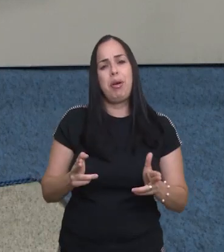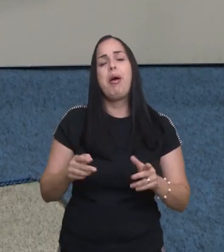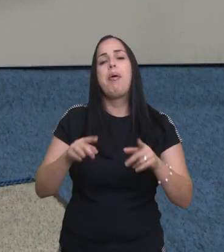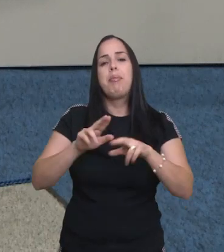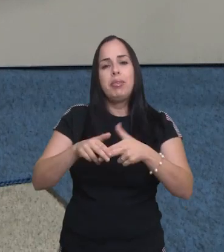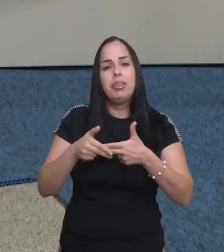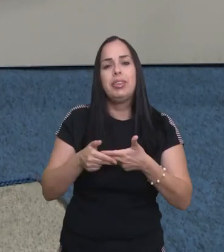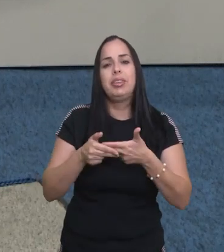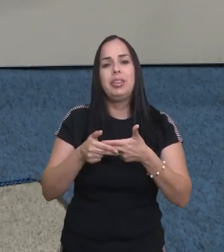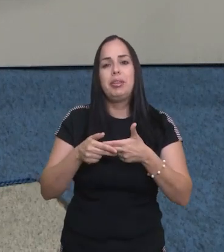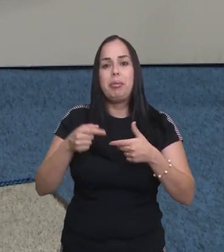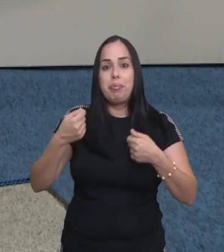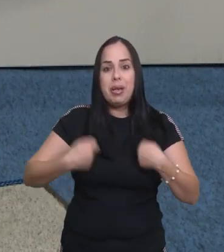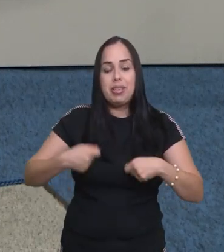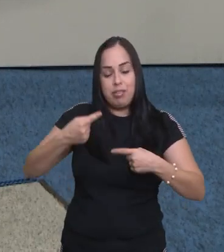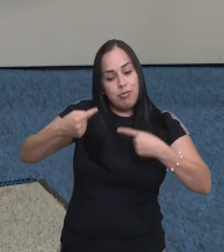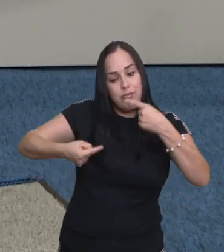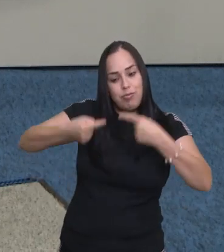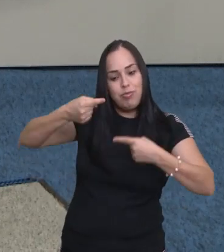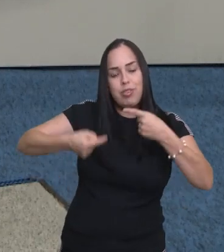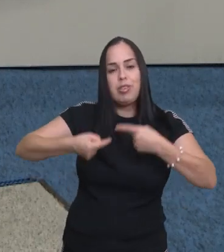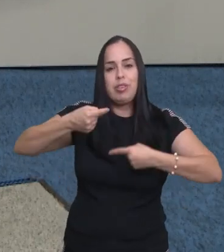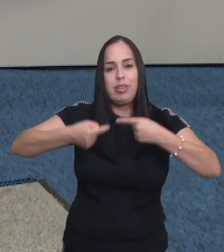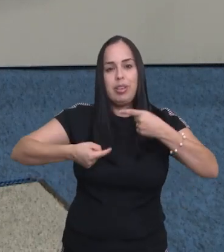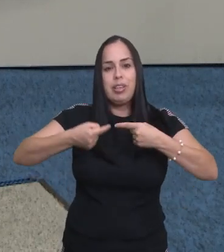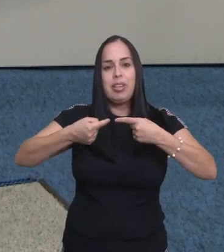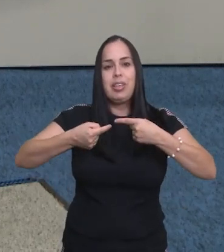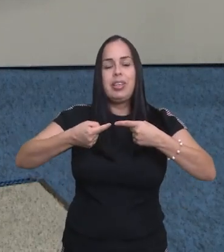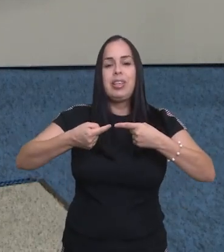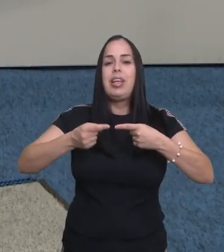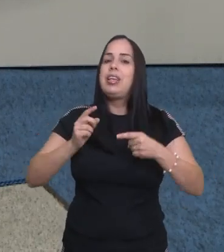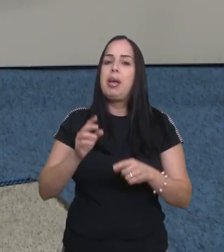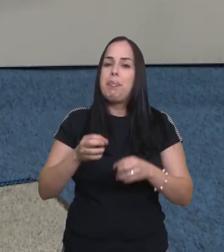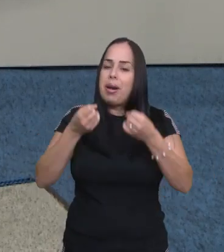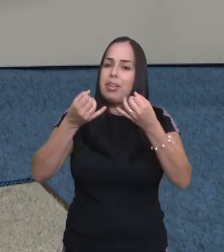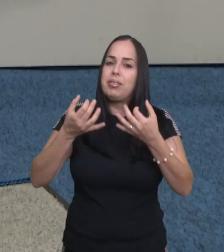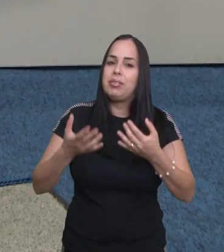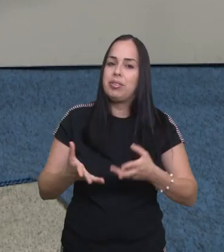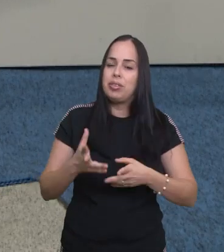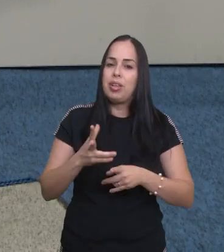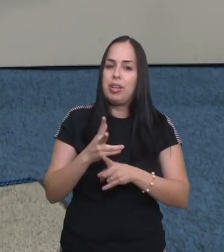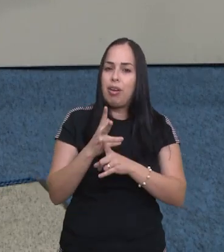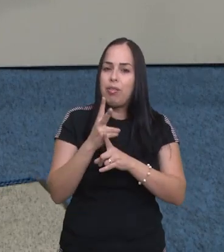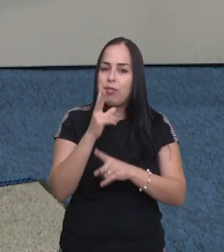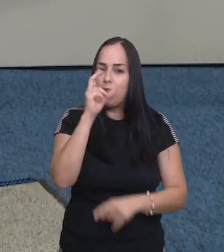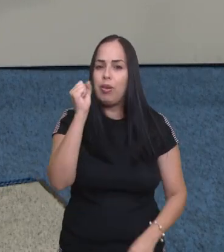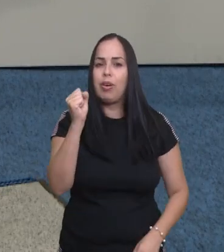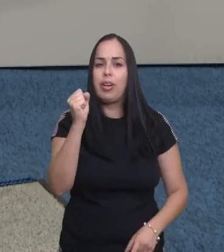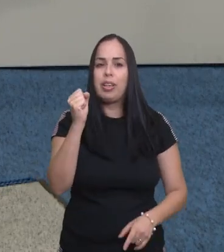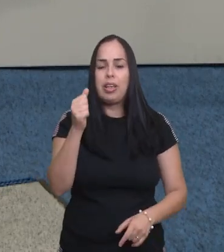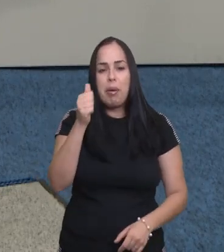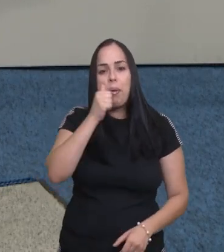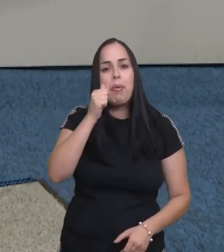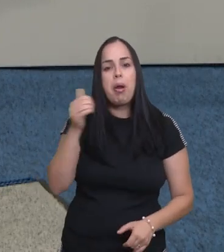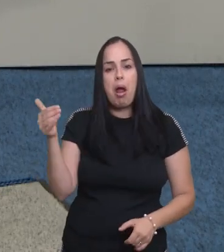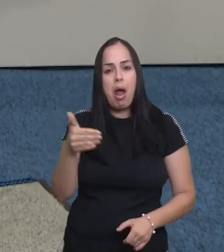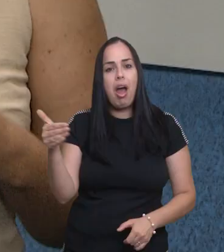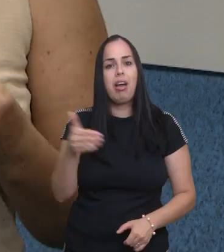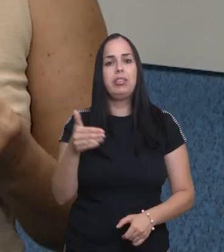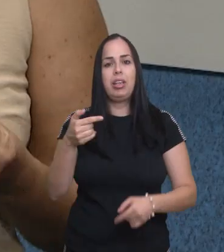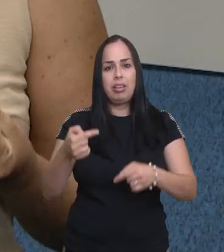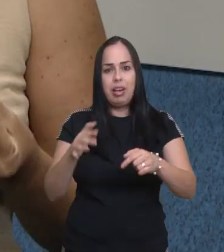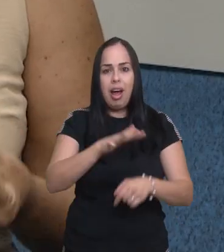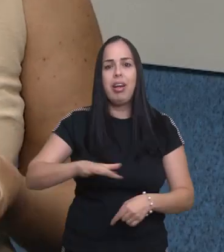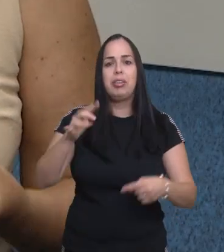que nós temos que fazer esse debate. Então o debate é para fortalecer que as mulheres participem da política.